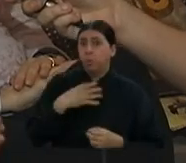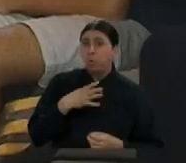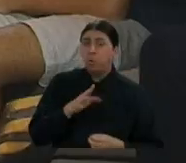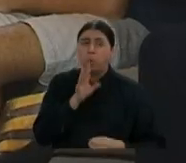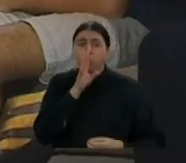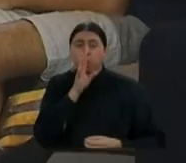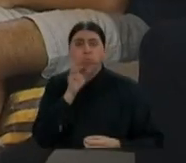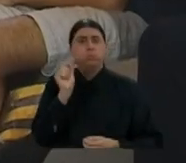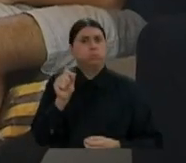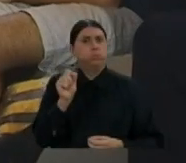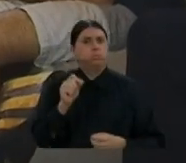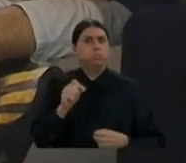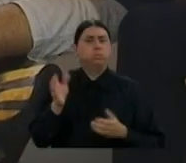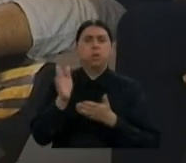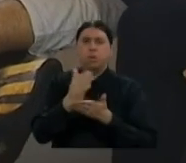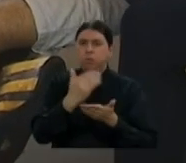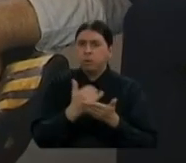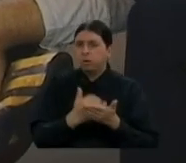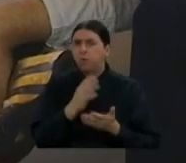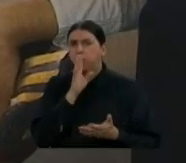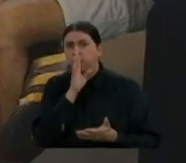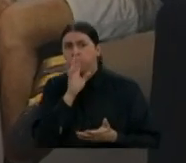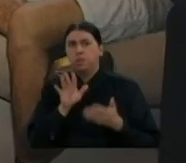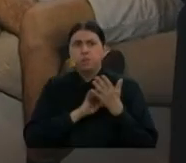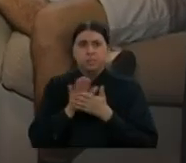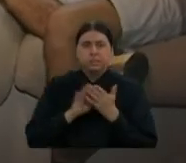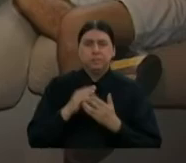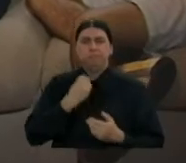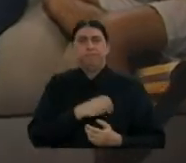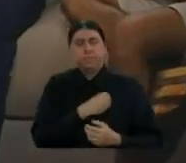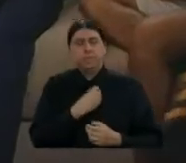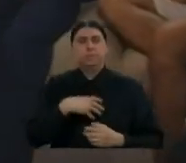não conhece gostaria